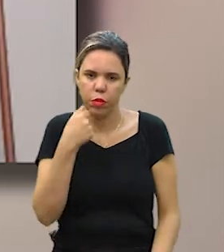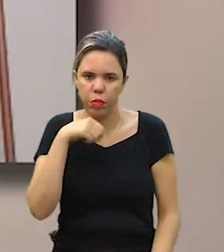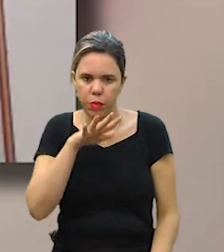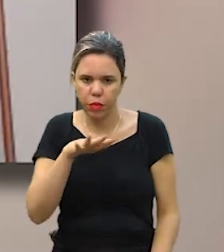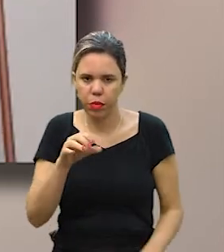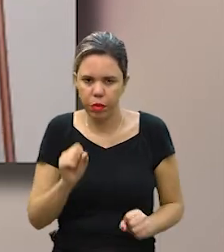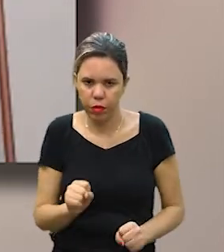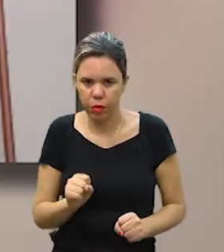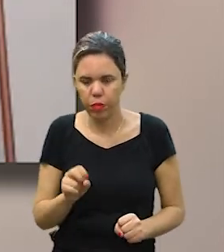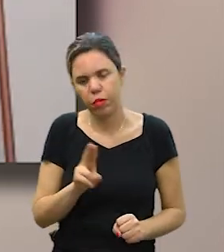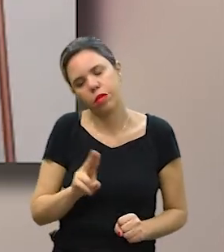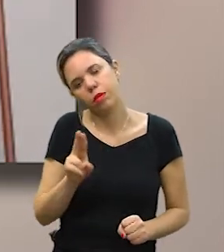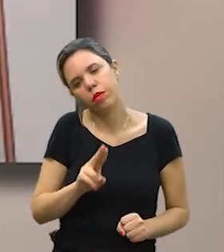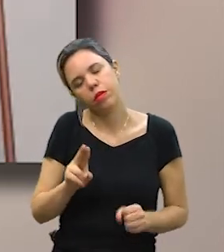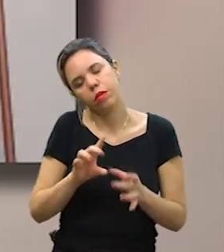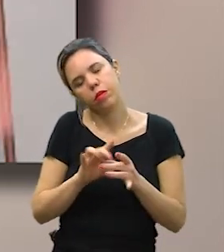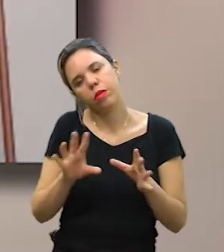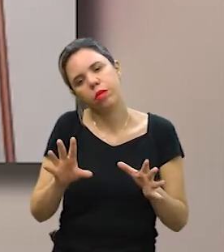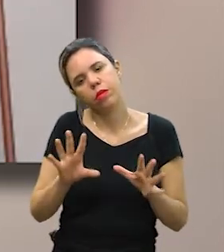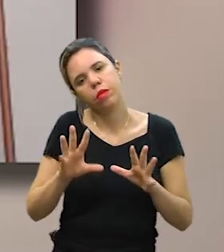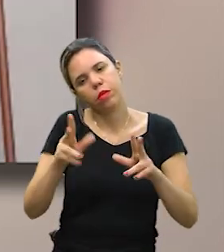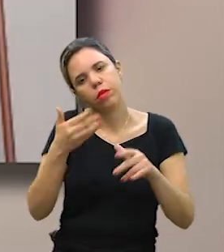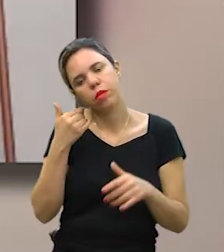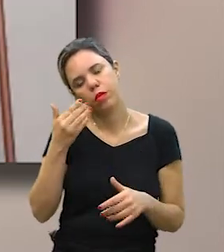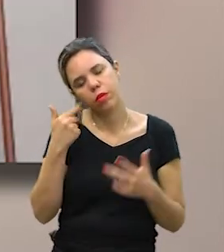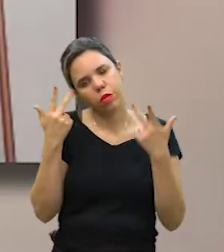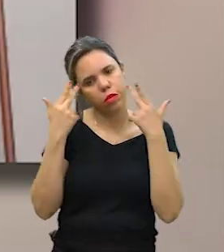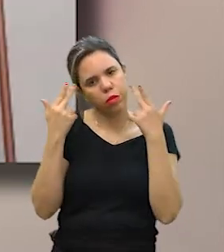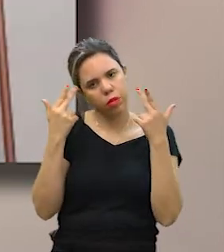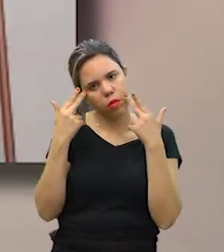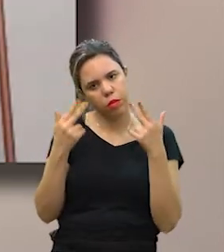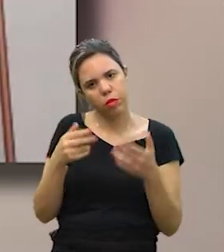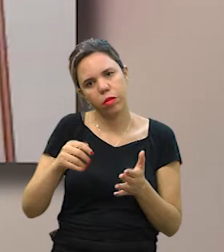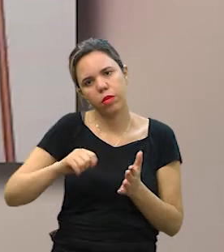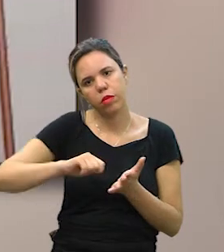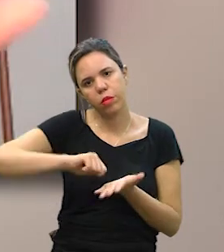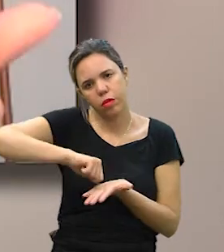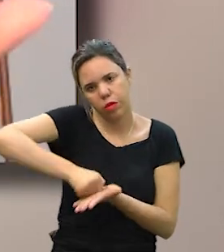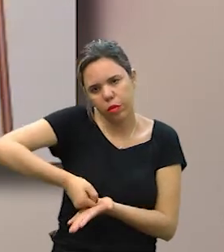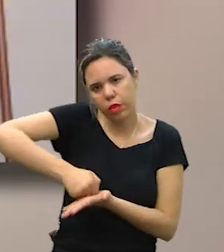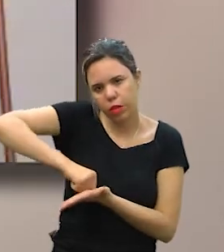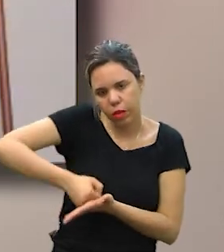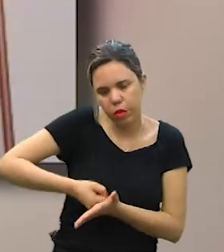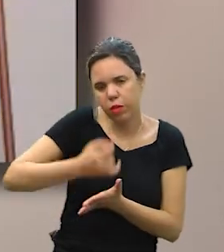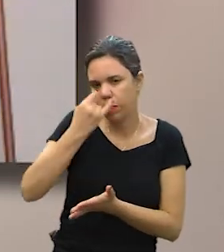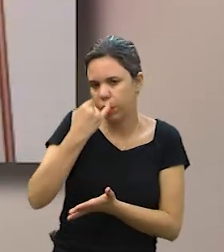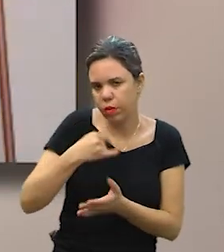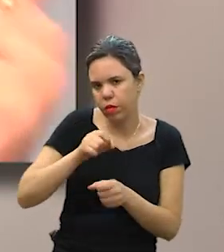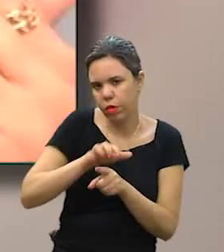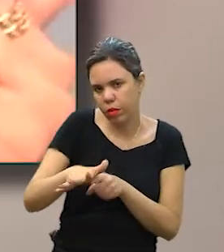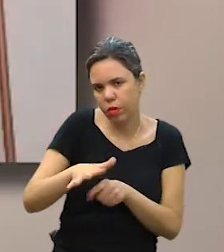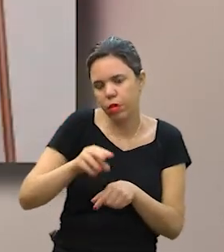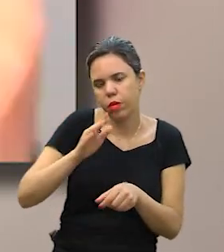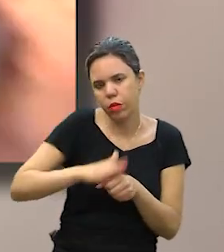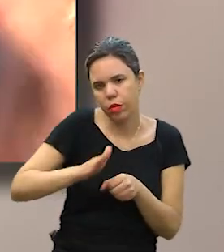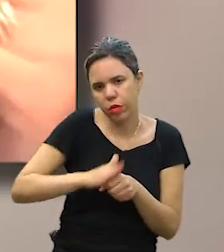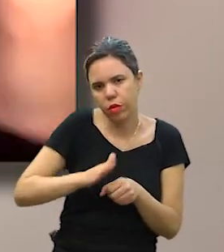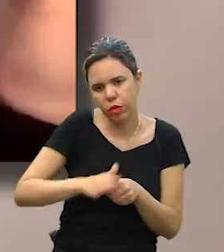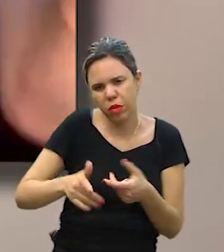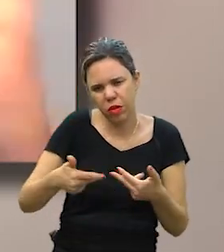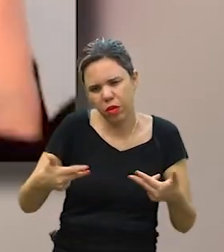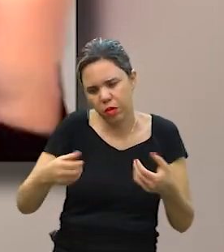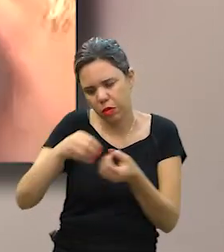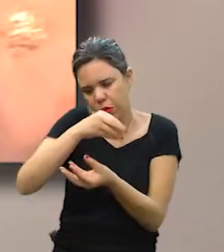Então, as mamães podem usar e abusar de temperos naturais: alho, cebola, salsinha, cebolinha,